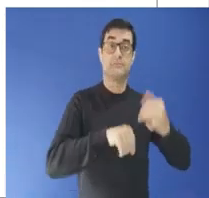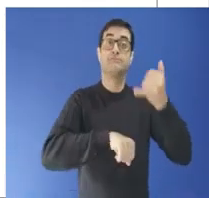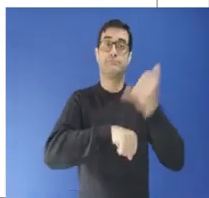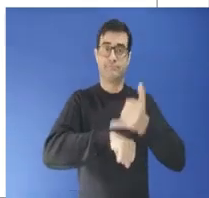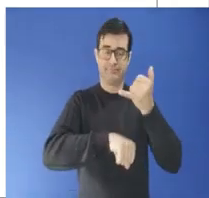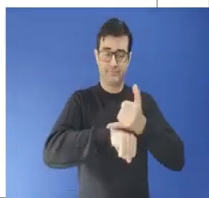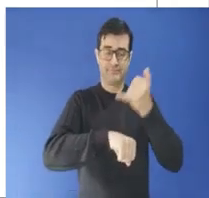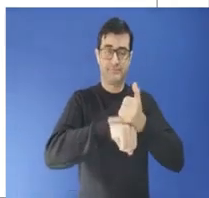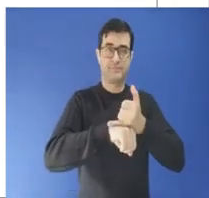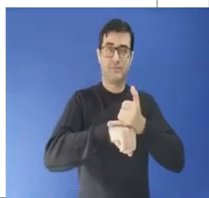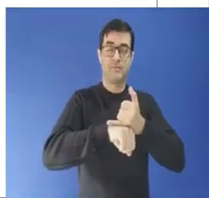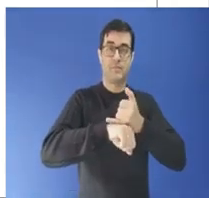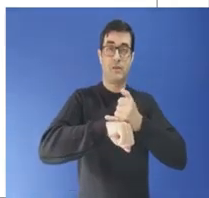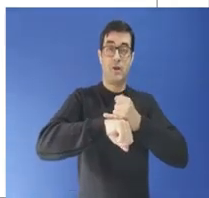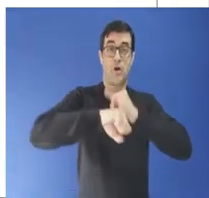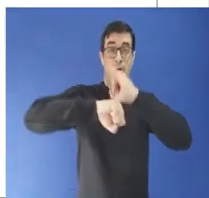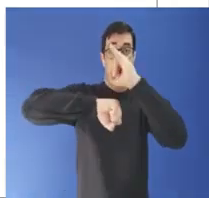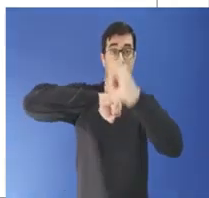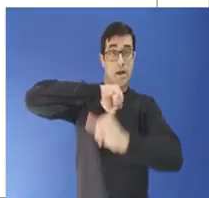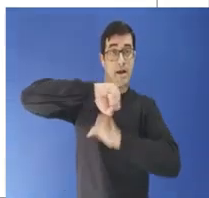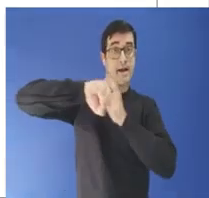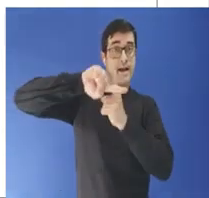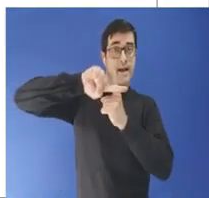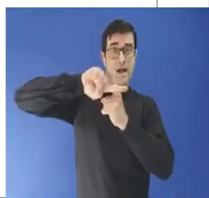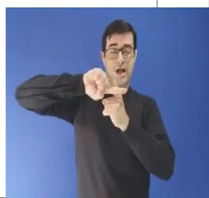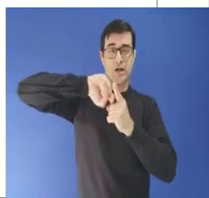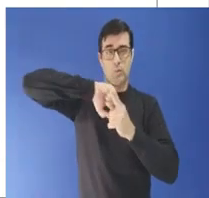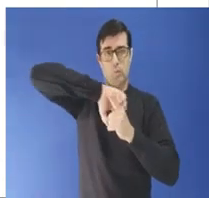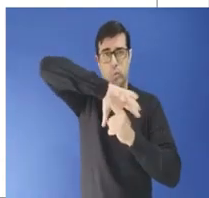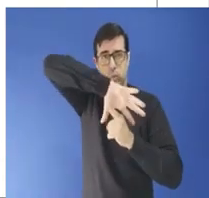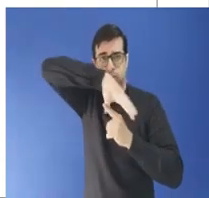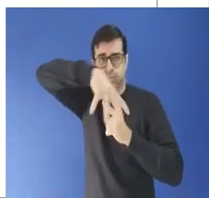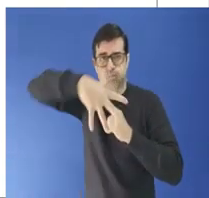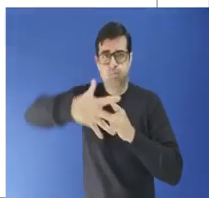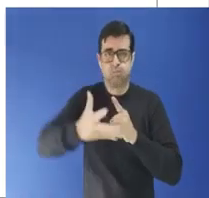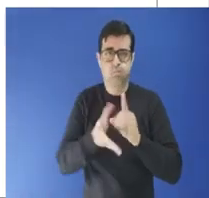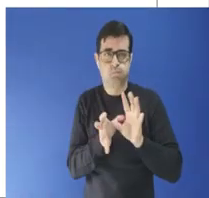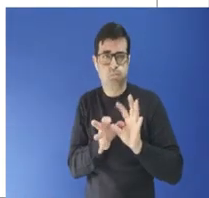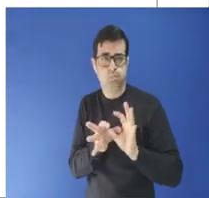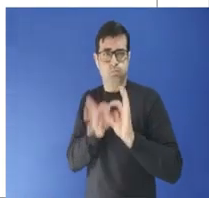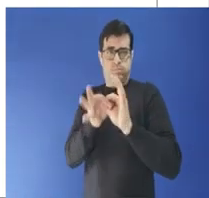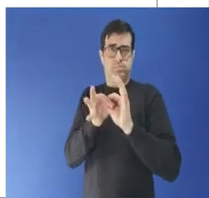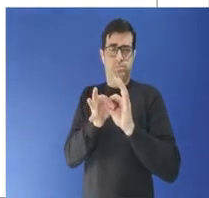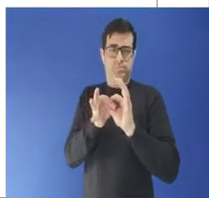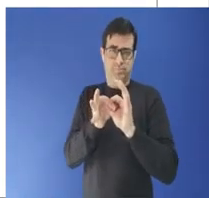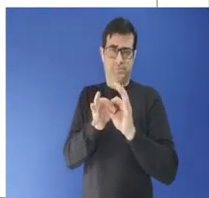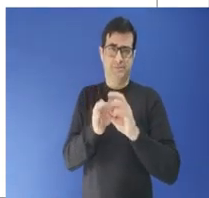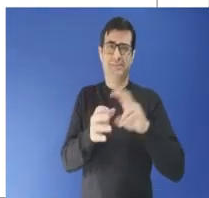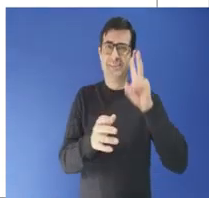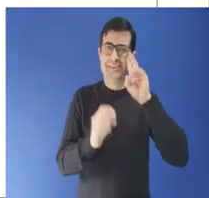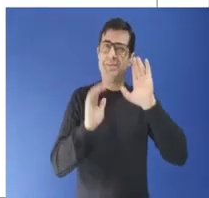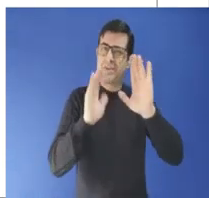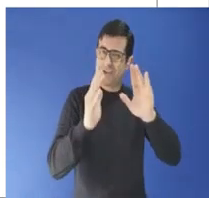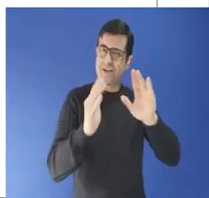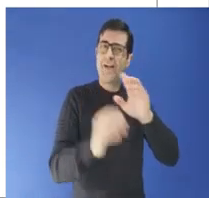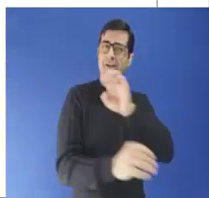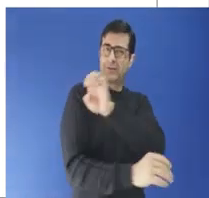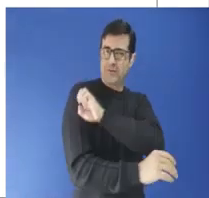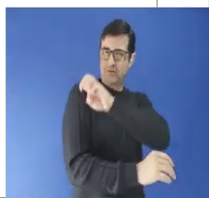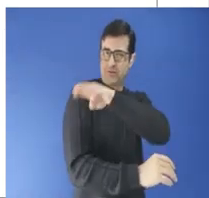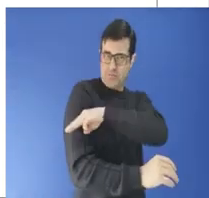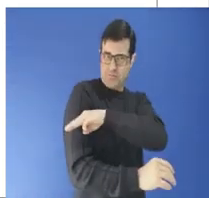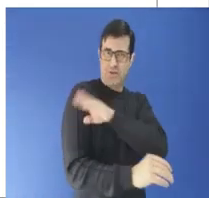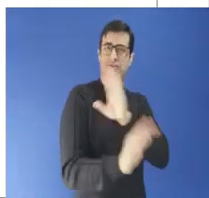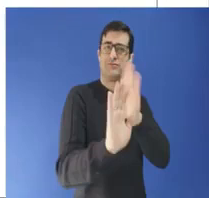cátions envolvidos por uma nuvem eletrônica, um mar de elétrons. Vocês devem ter visto isso no ensino médio,